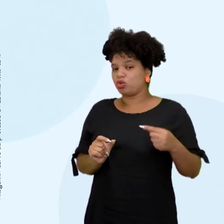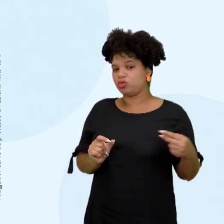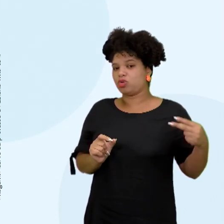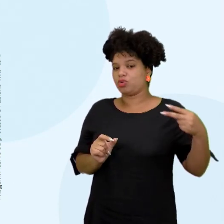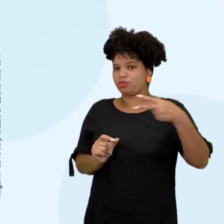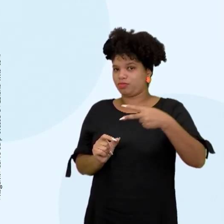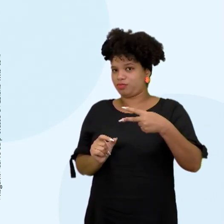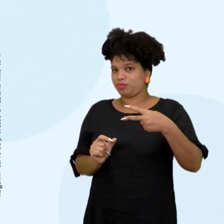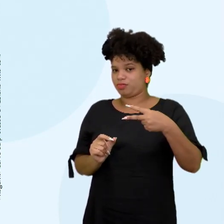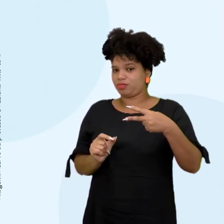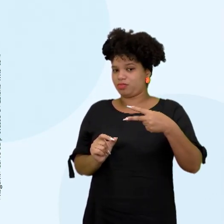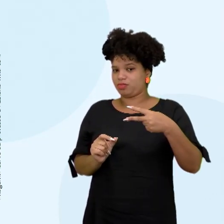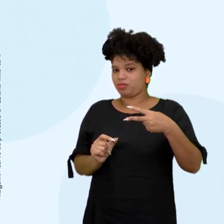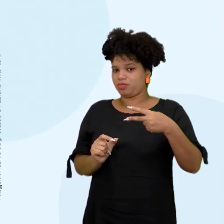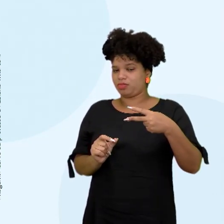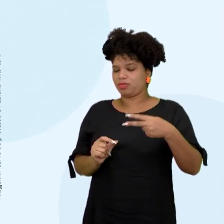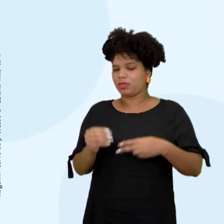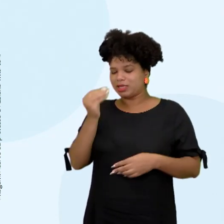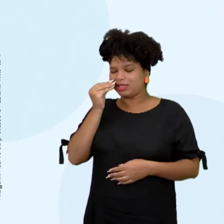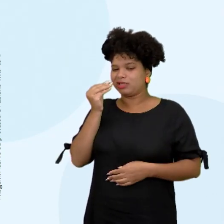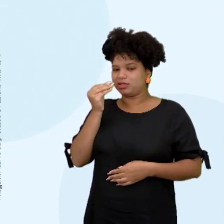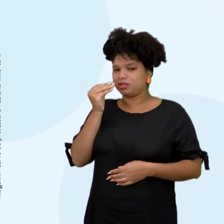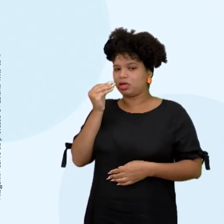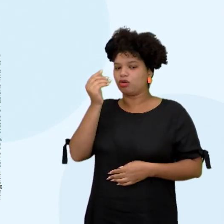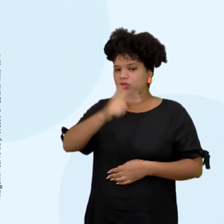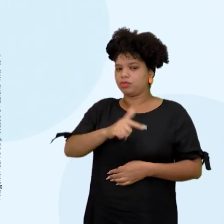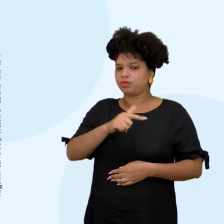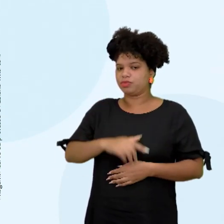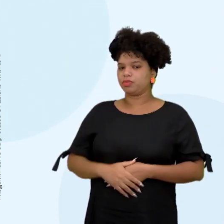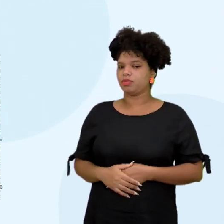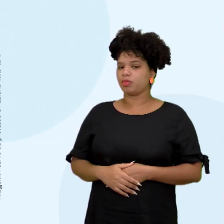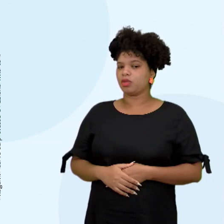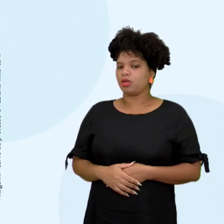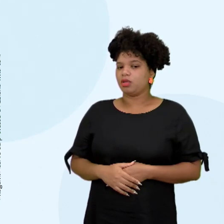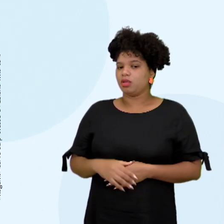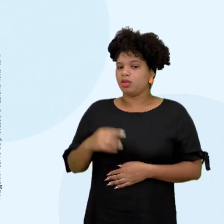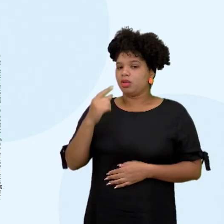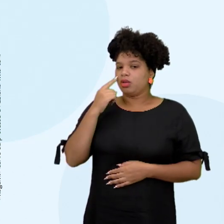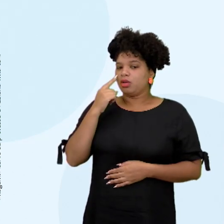aqui... ou não, plugo, ela vai